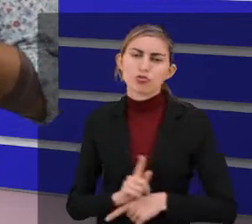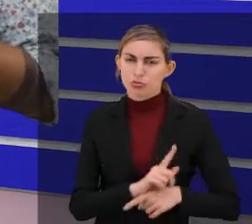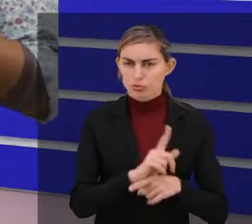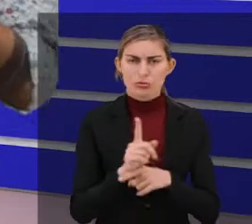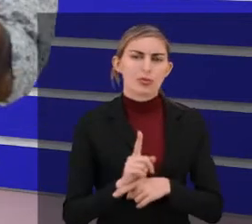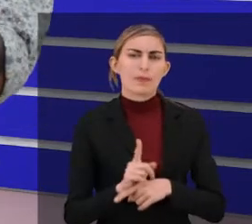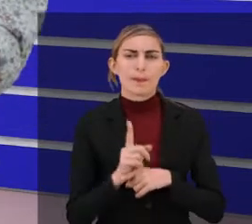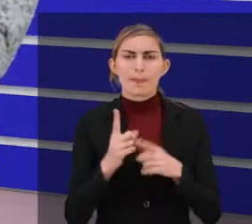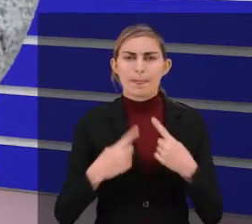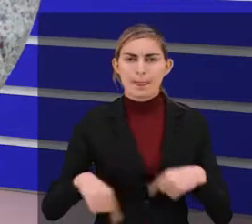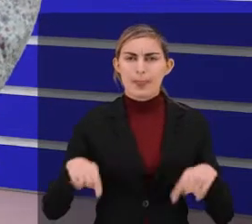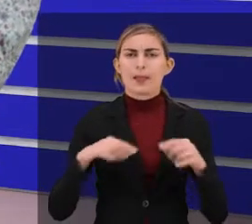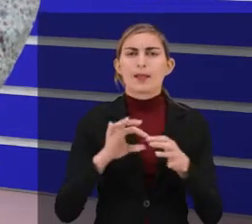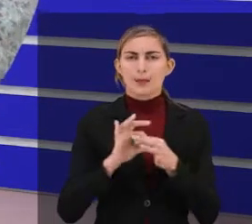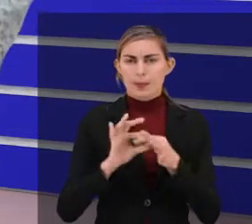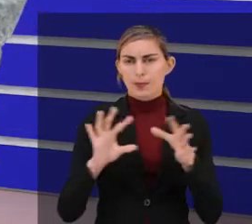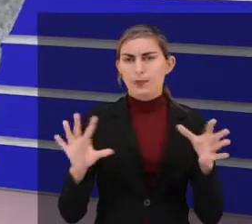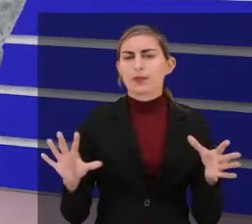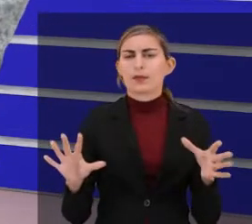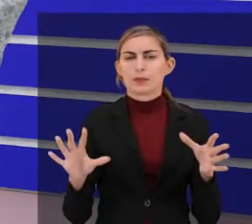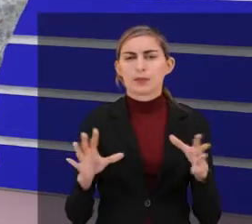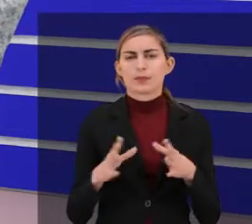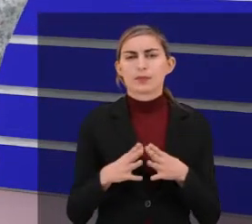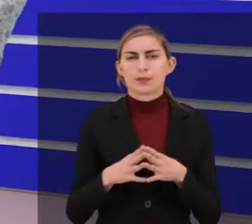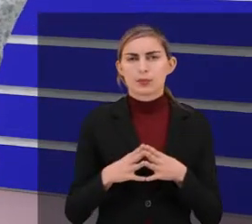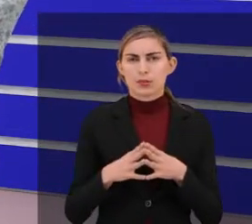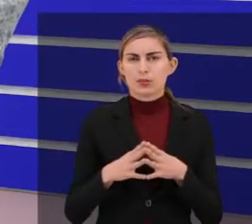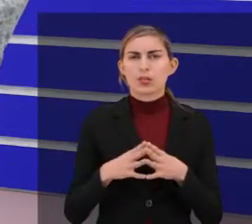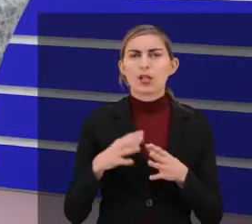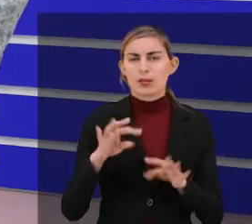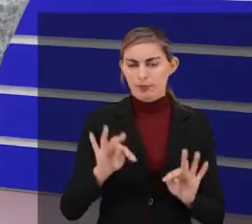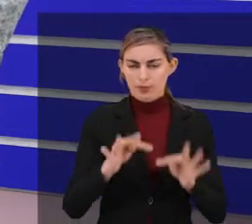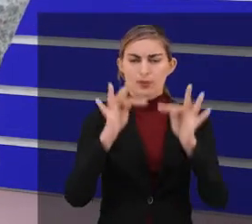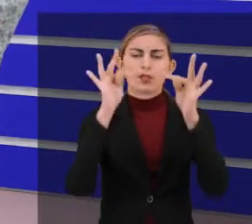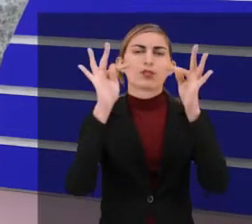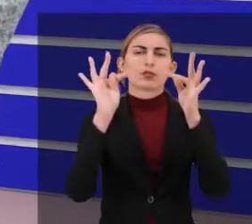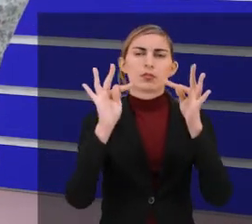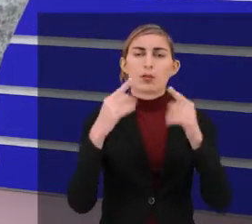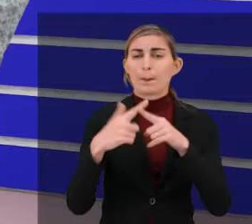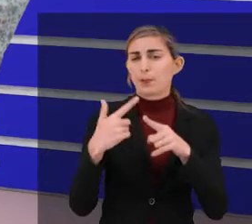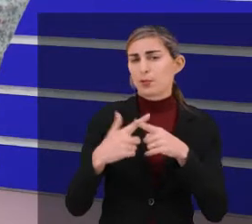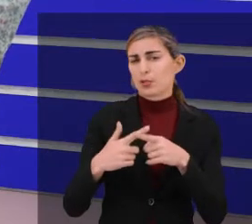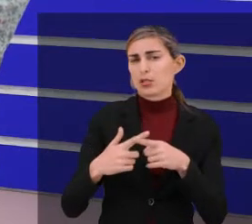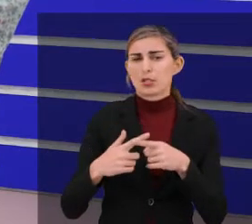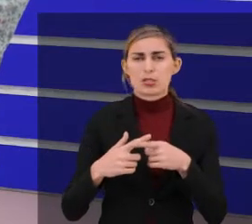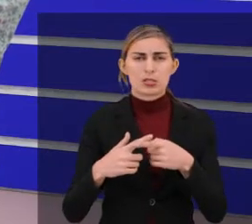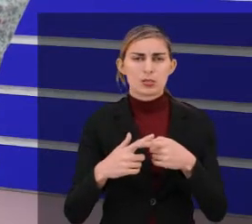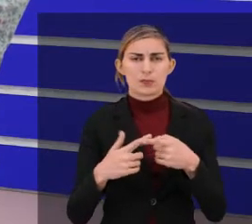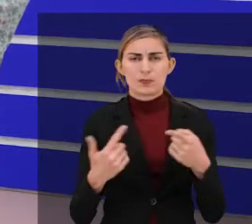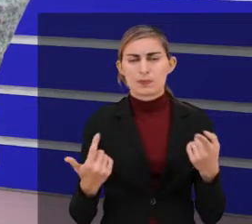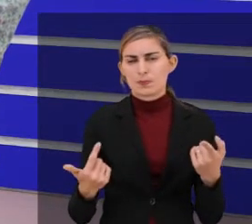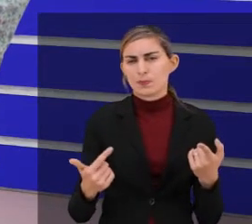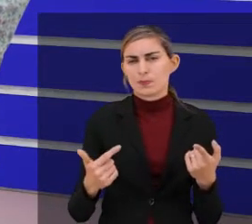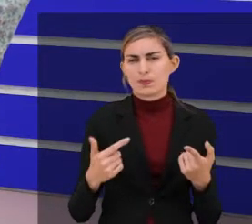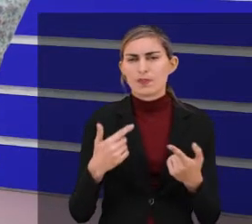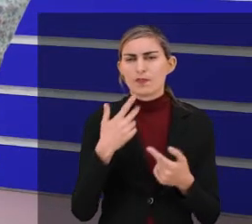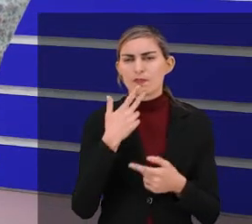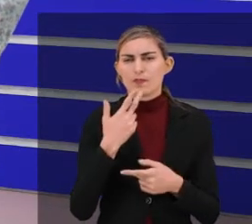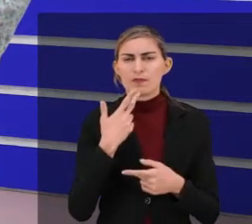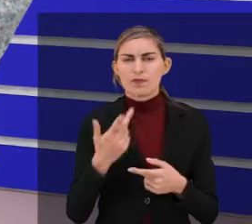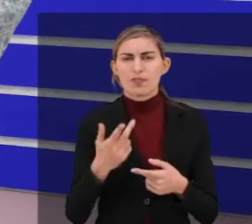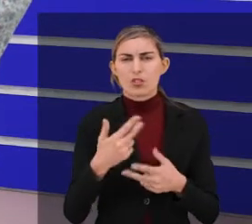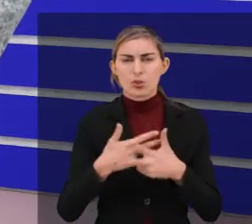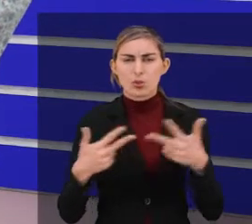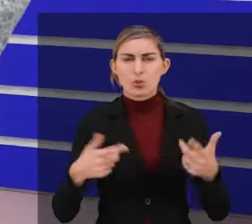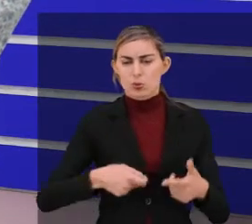precisa se permitir, né, a essa tecnologia, porque senão vai cair naquela coisa